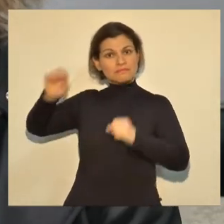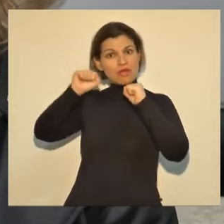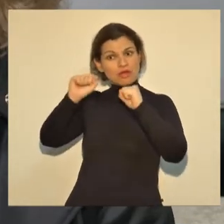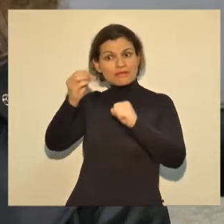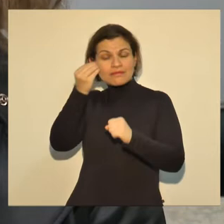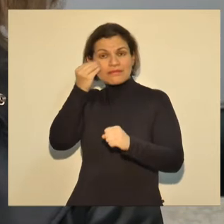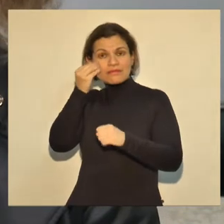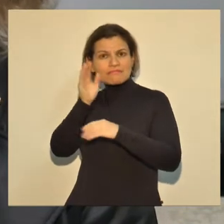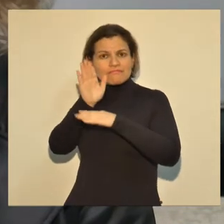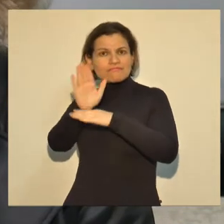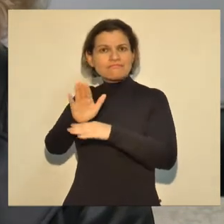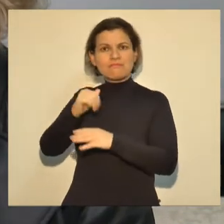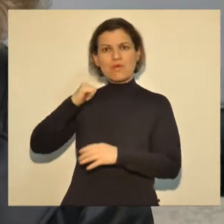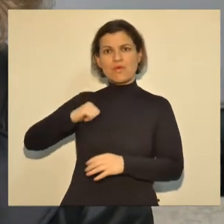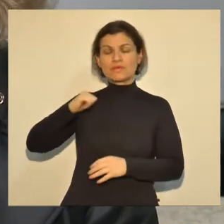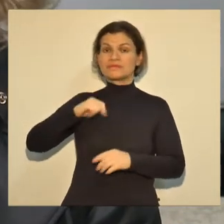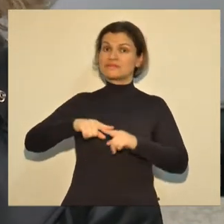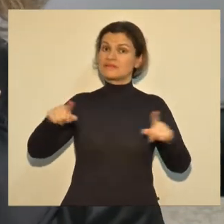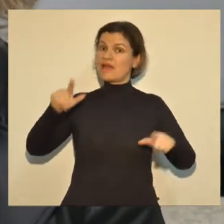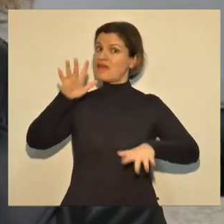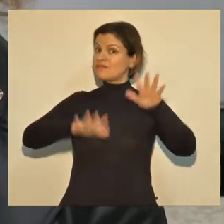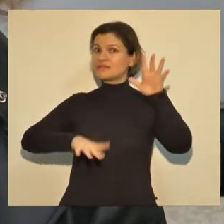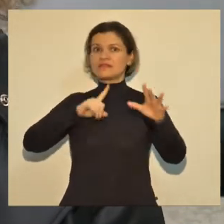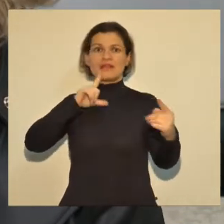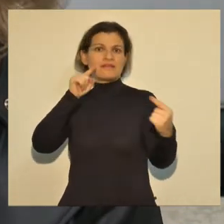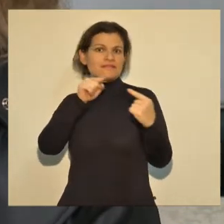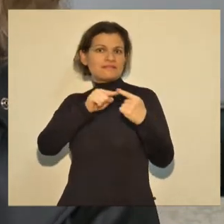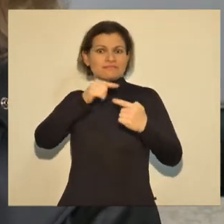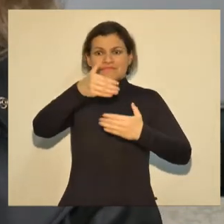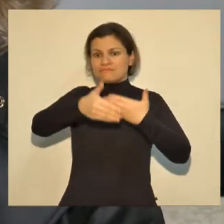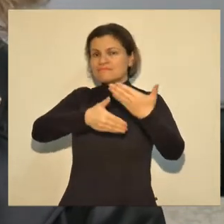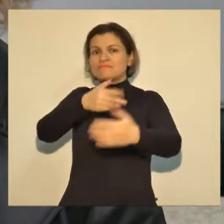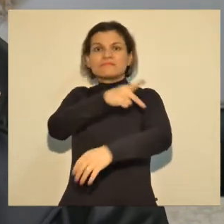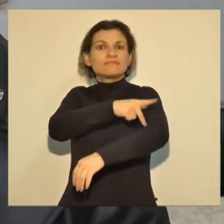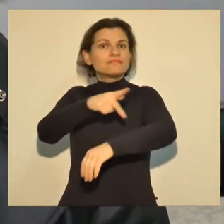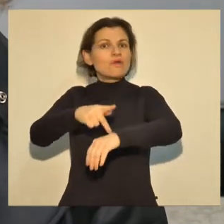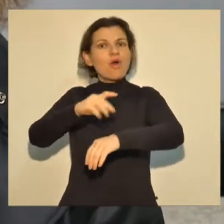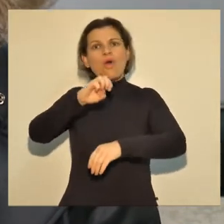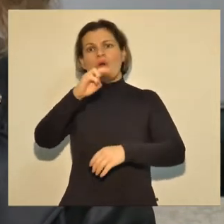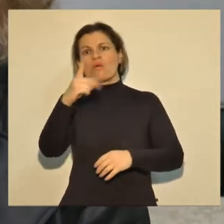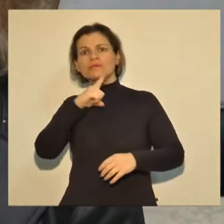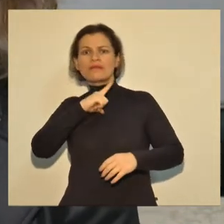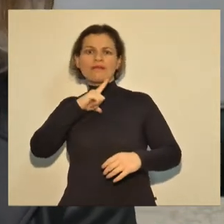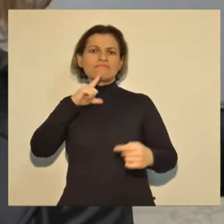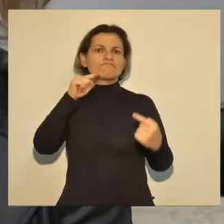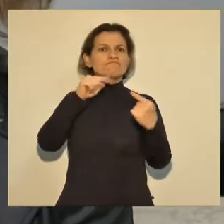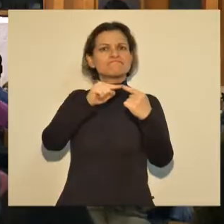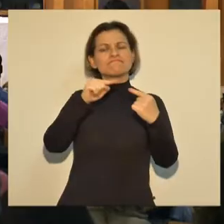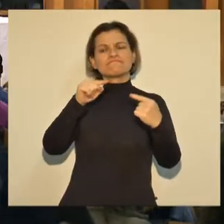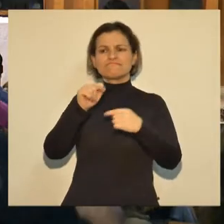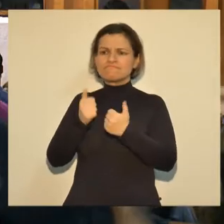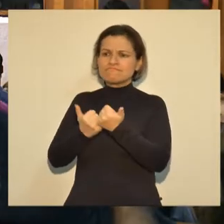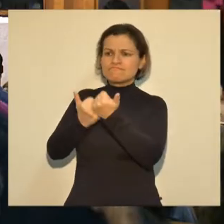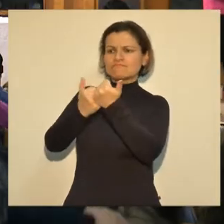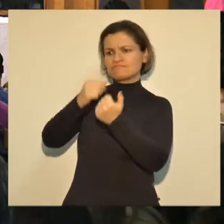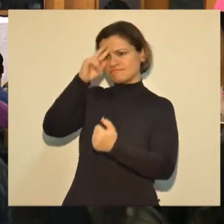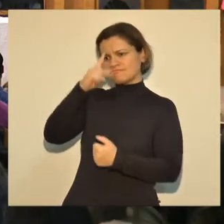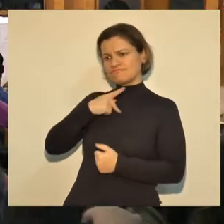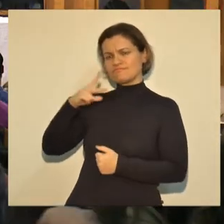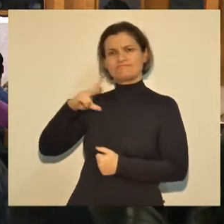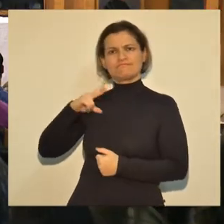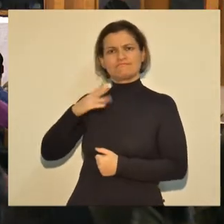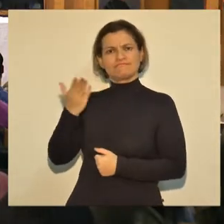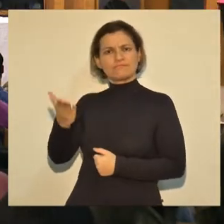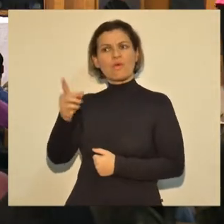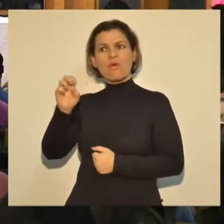pode tentar buscar ou ajudar a buscar bolsa, mas muitas vezes tem a ver com o processo pedagógico, tem a ver com o processo de suporte individual para aquele estudante, tem